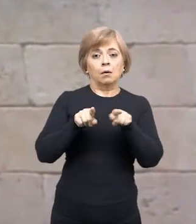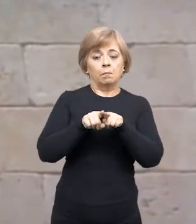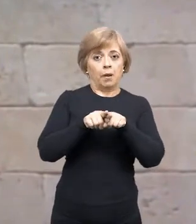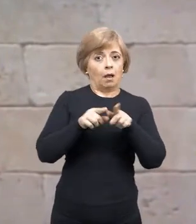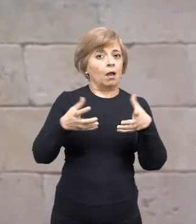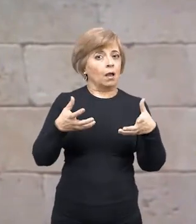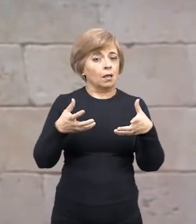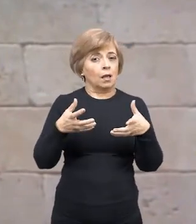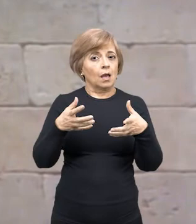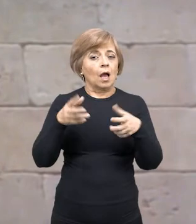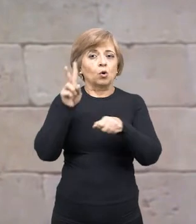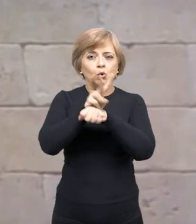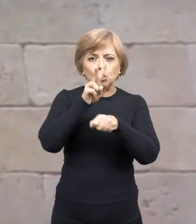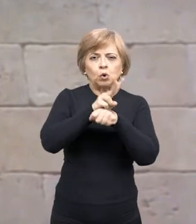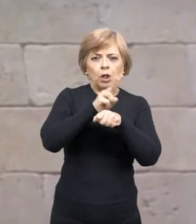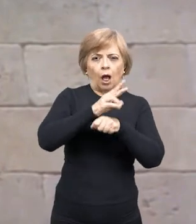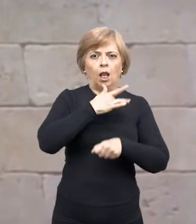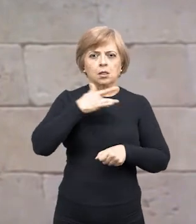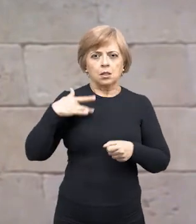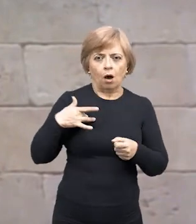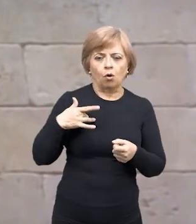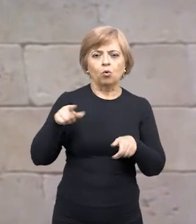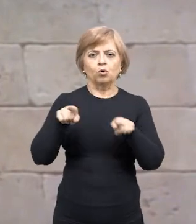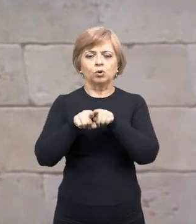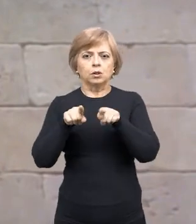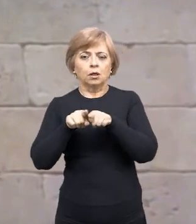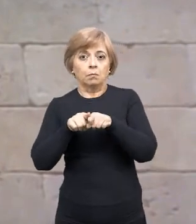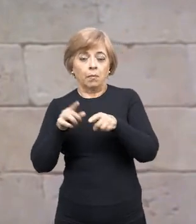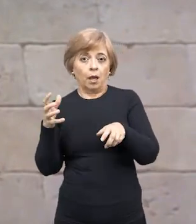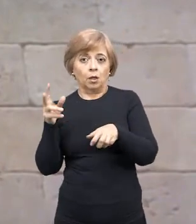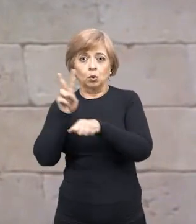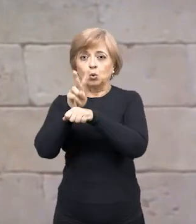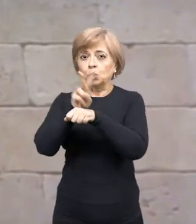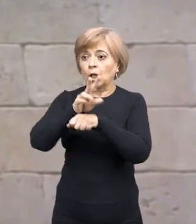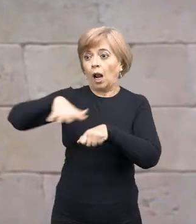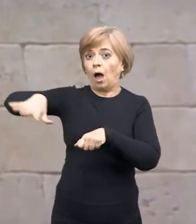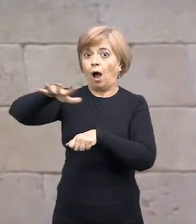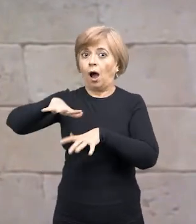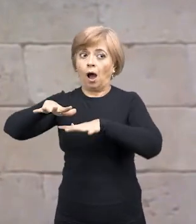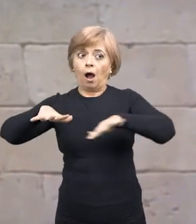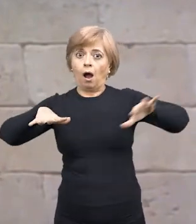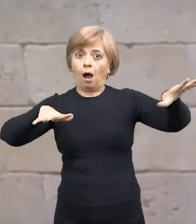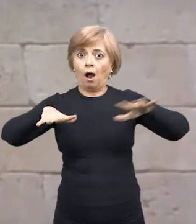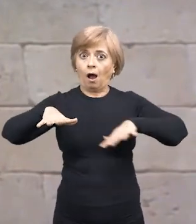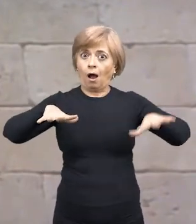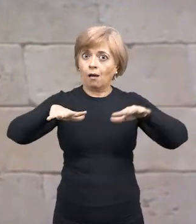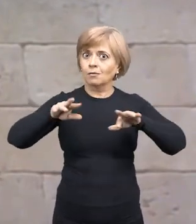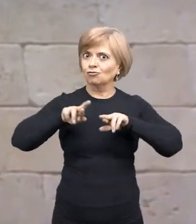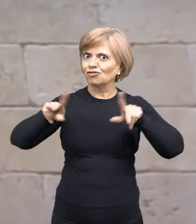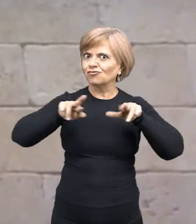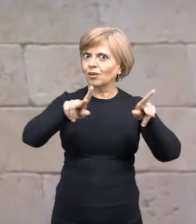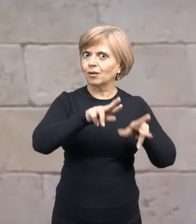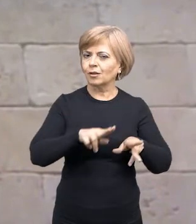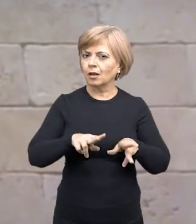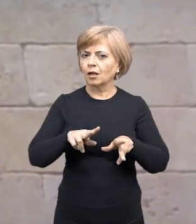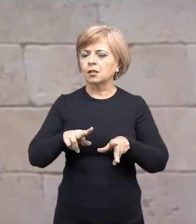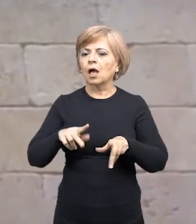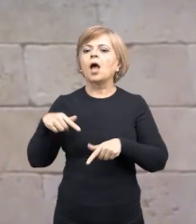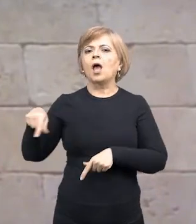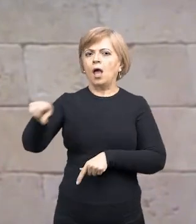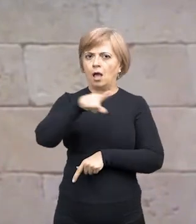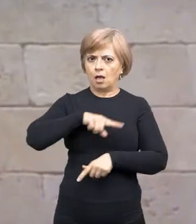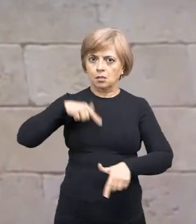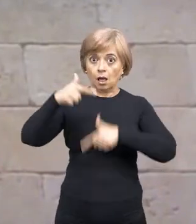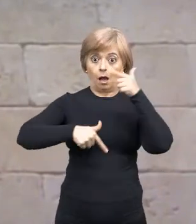aquela transversalidade que a gente falava há pouco, com impacto nas outras áreas, esses colegas estão sendo trazidos ao trabalho de forma intensa